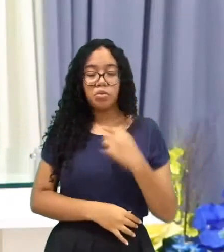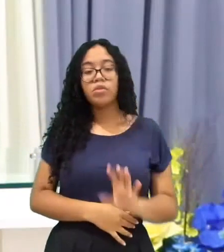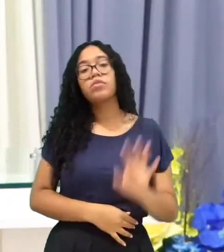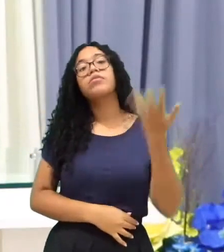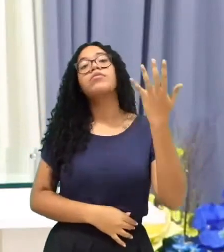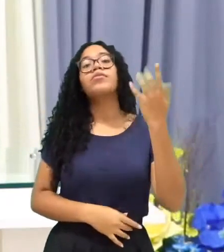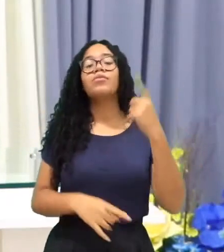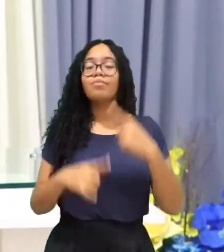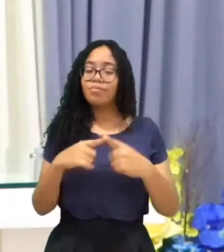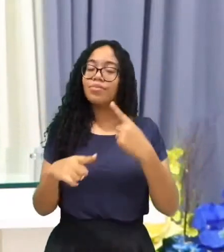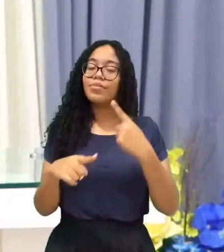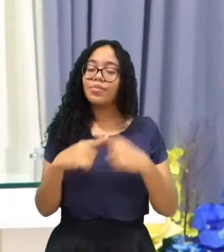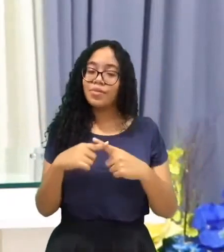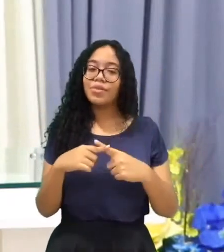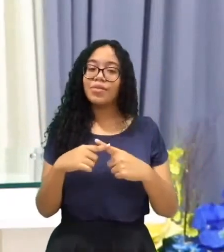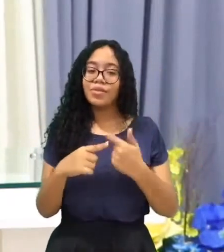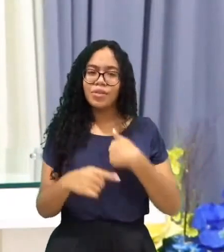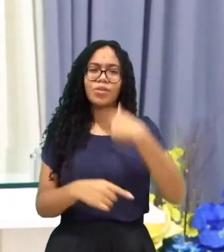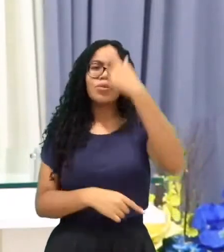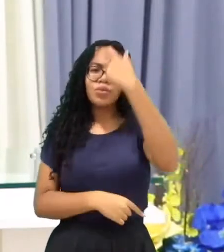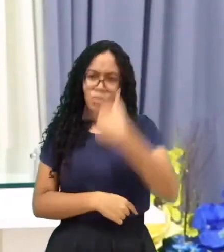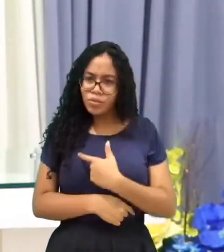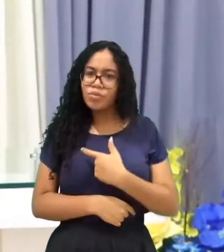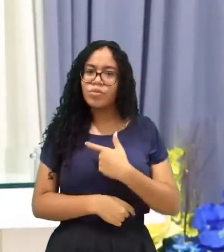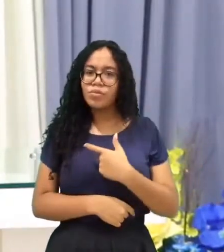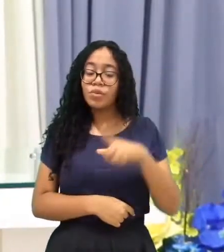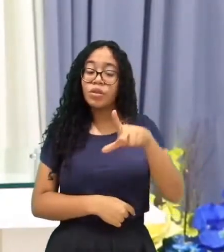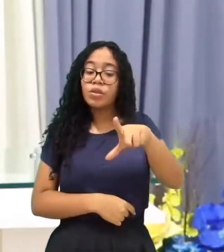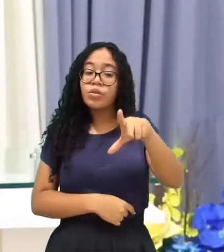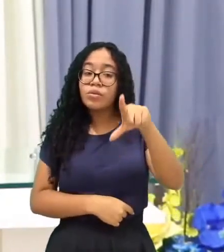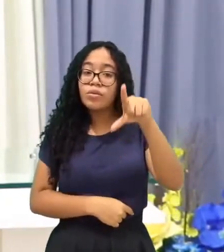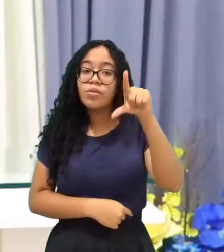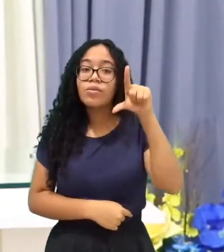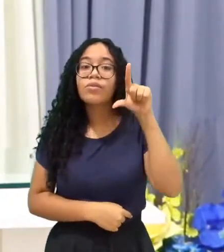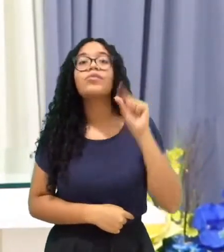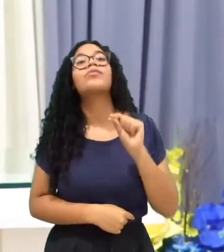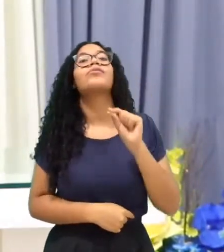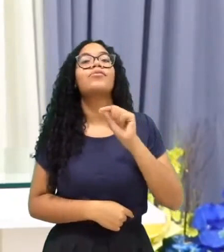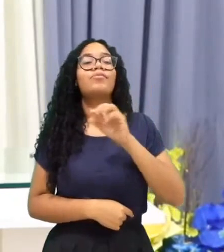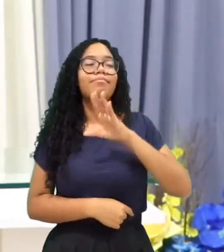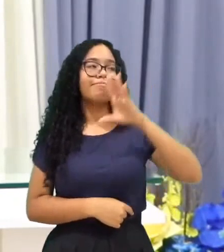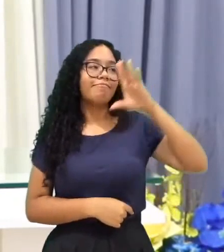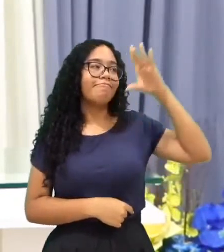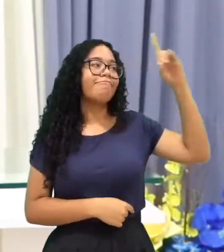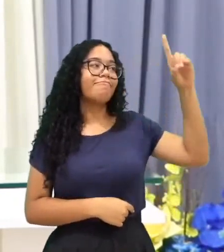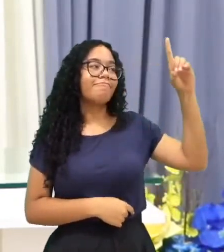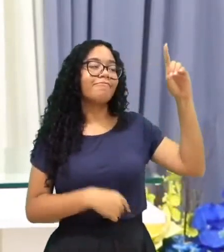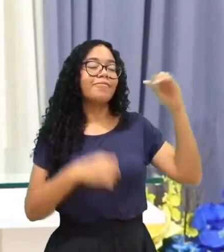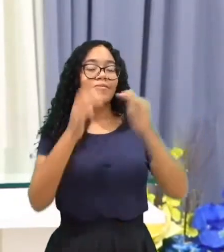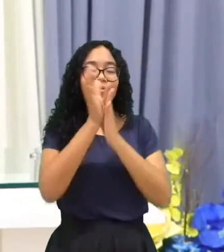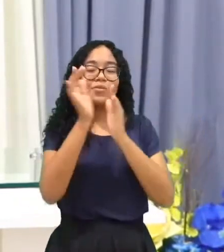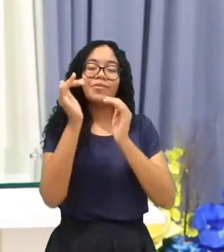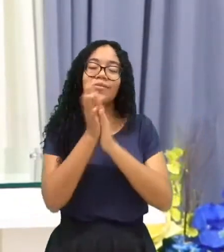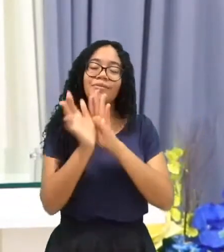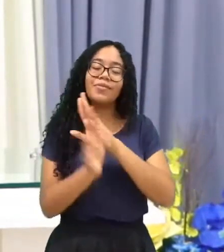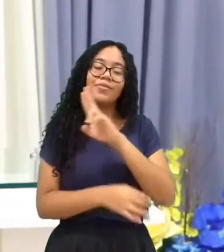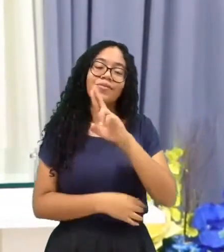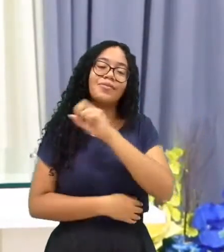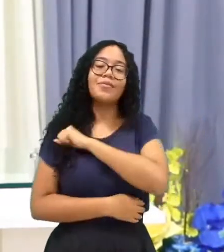Porque eu sou propriedade exclusiva de Deus. Louvado seja o nome do